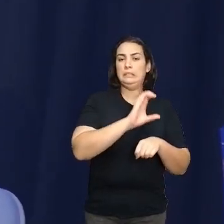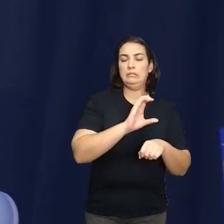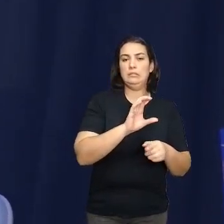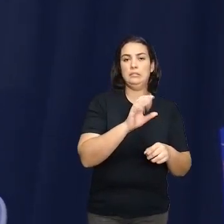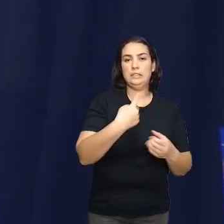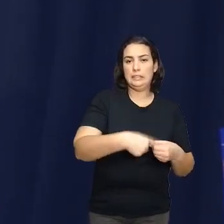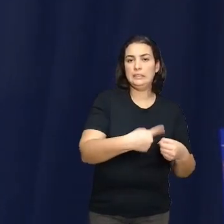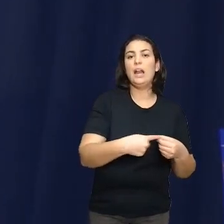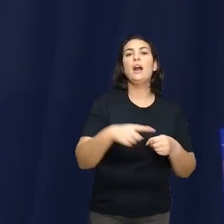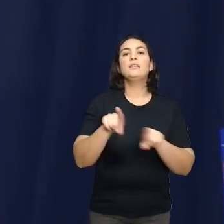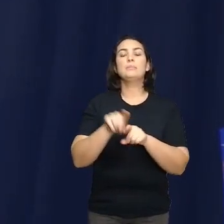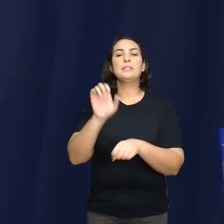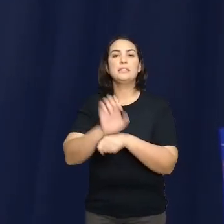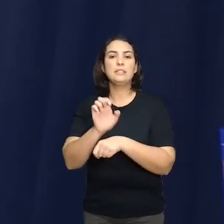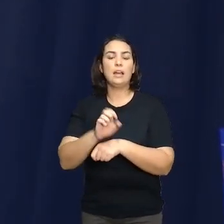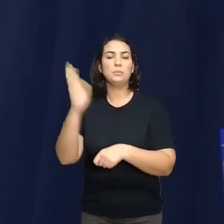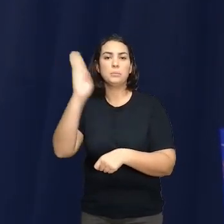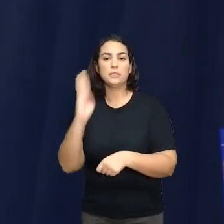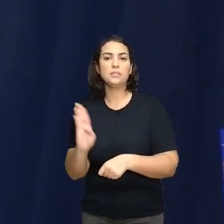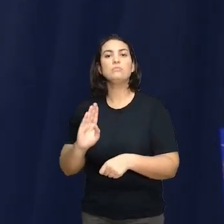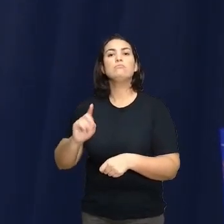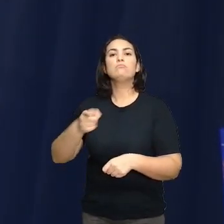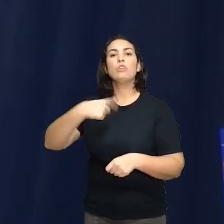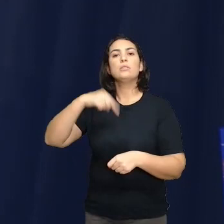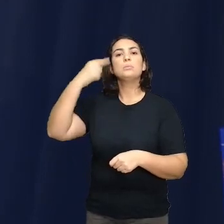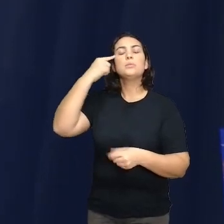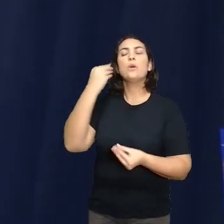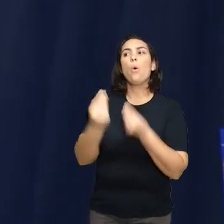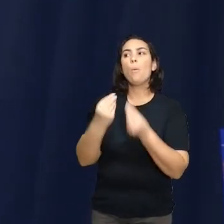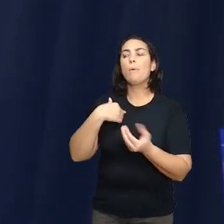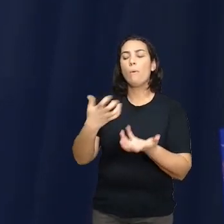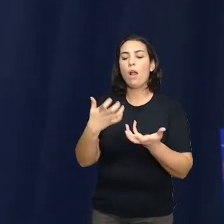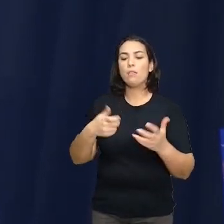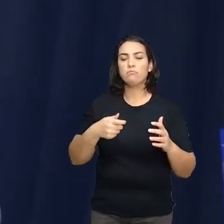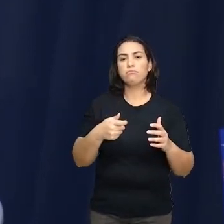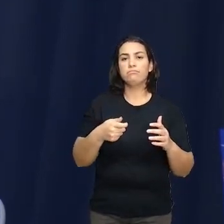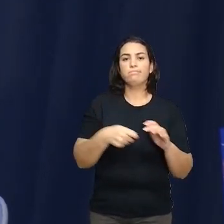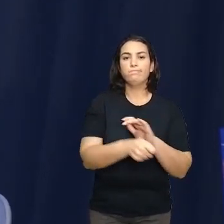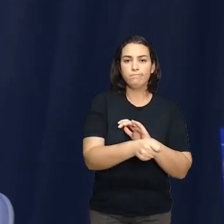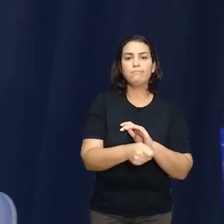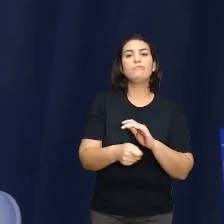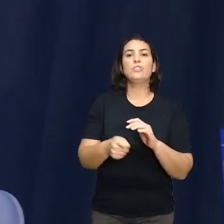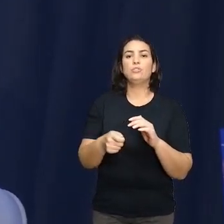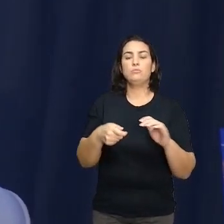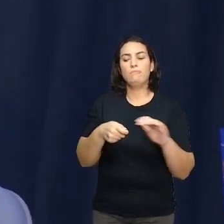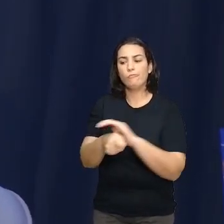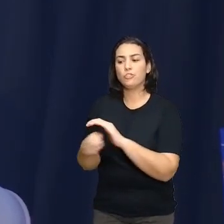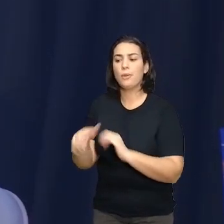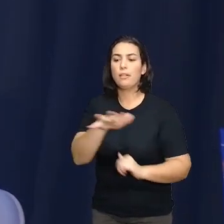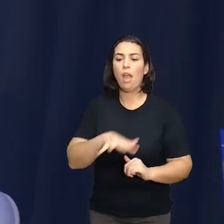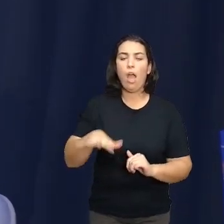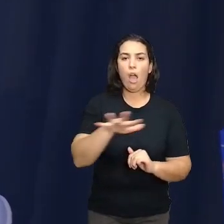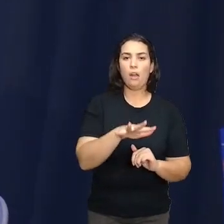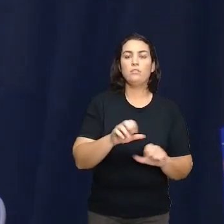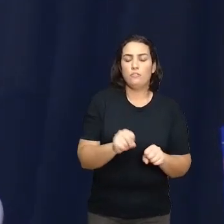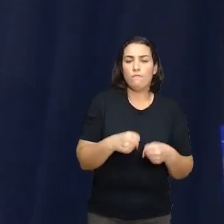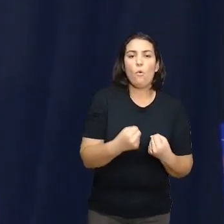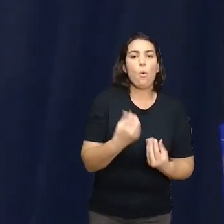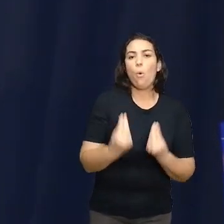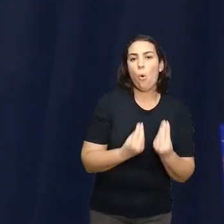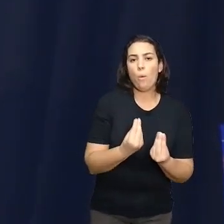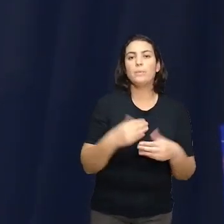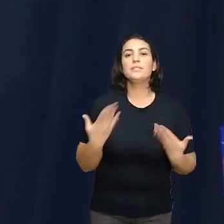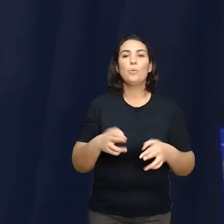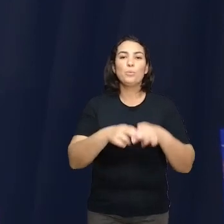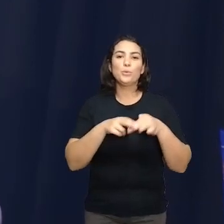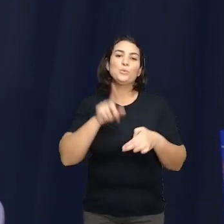Brasil, de pensar onde a gente vai estar direcionando os nossos esforços para investir nessas áreas mais vulneráveis. Então, aqui é um pouco do nosso